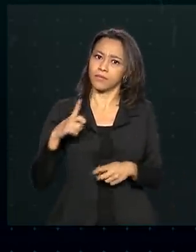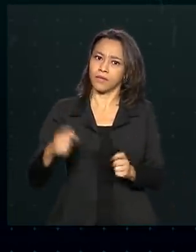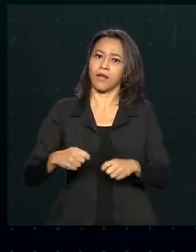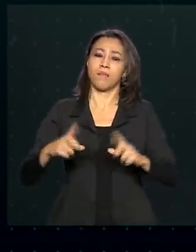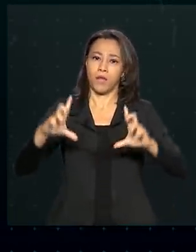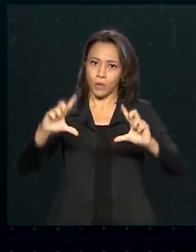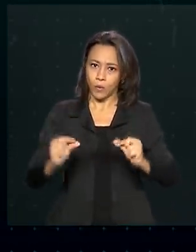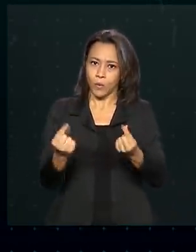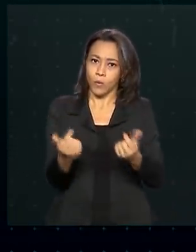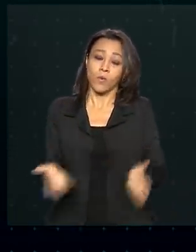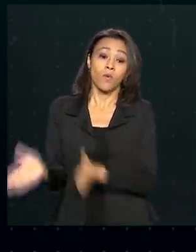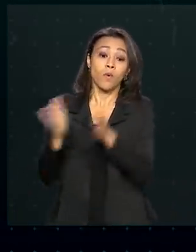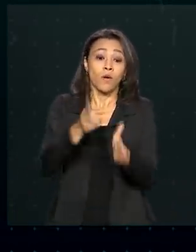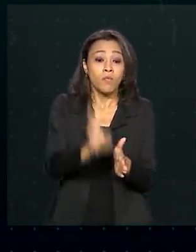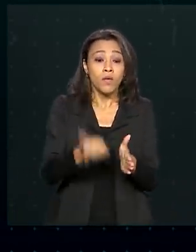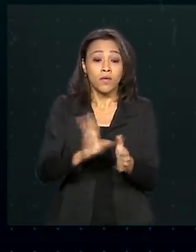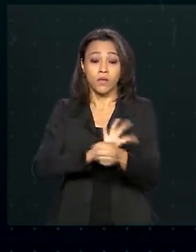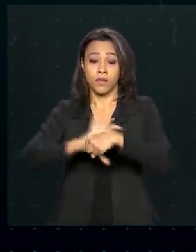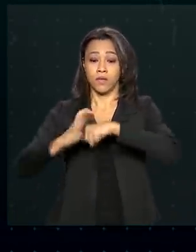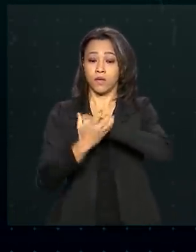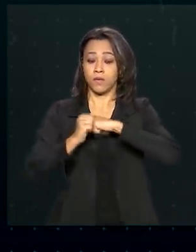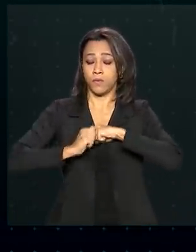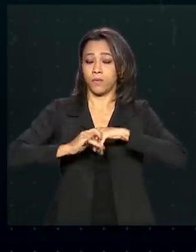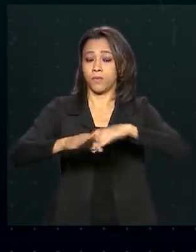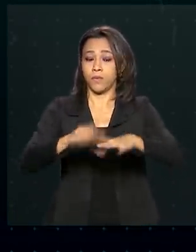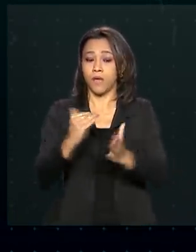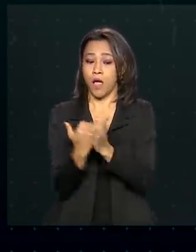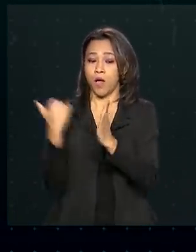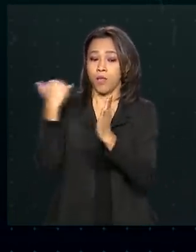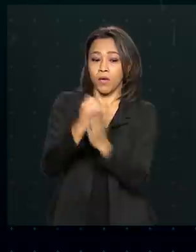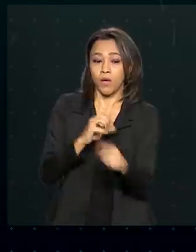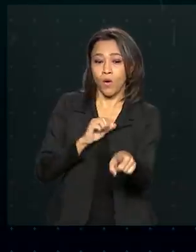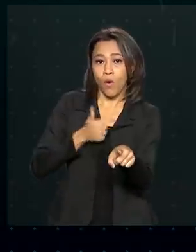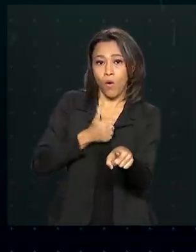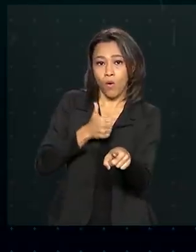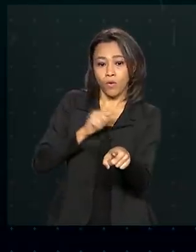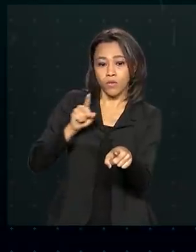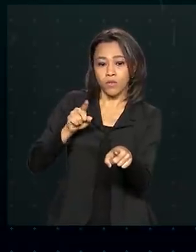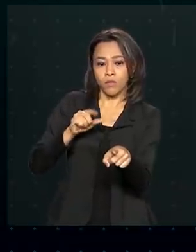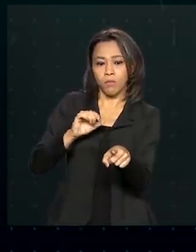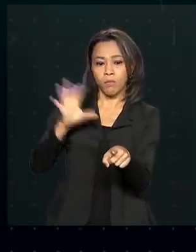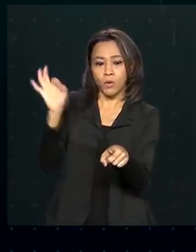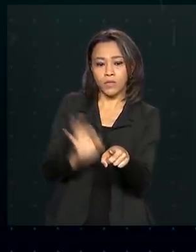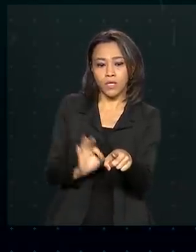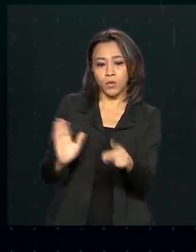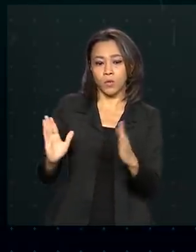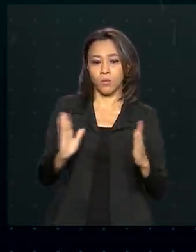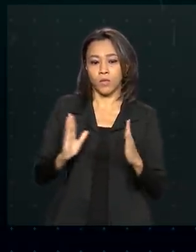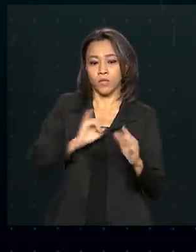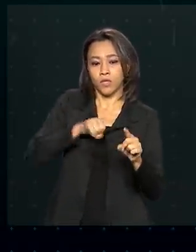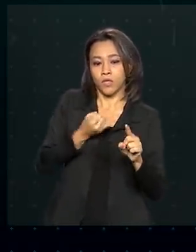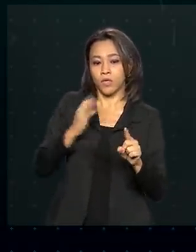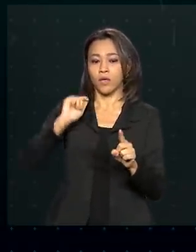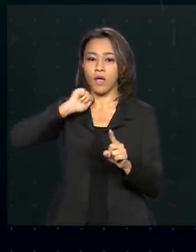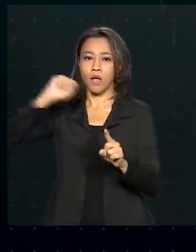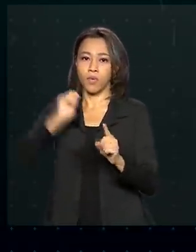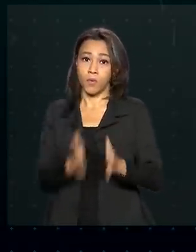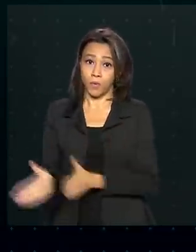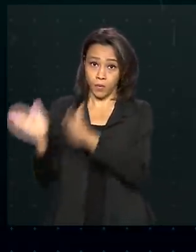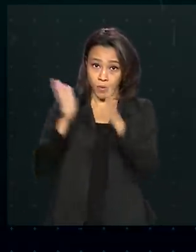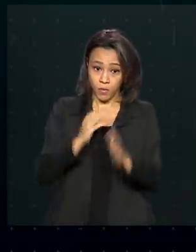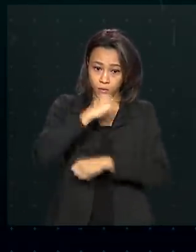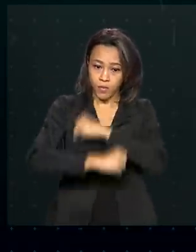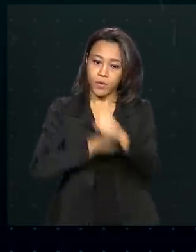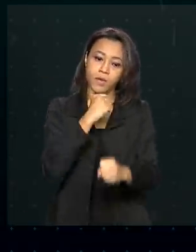a pandemia da Covid-19, a cabotagem cresceu mais de 11% entre janeiro e abril deste ano. Por ano,